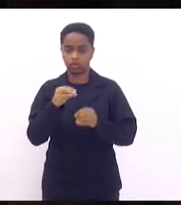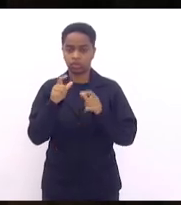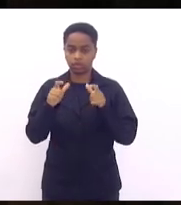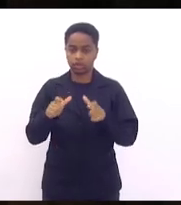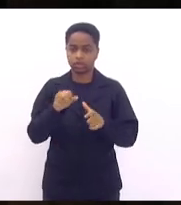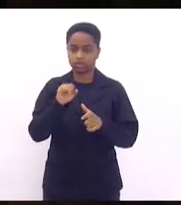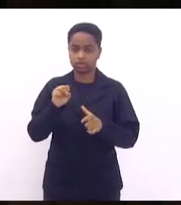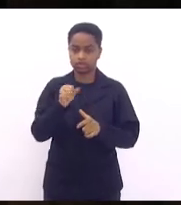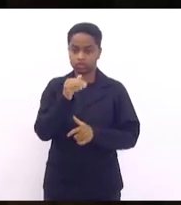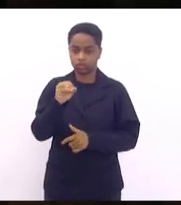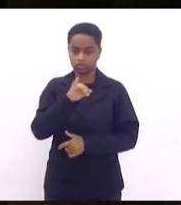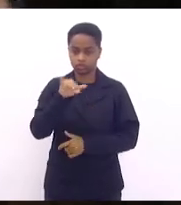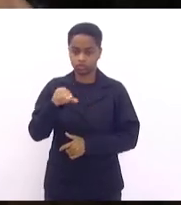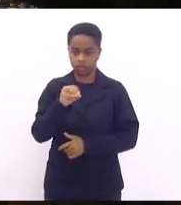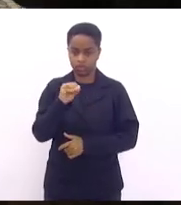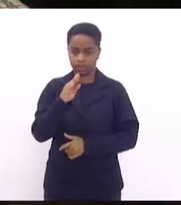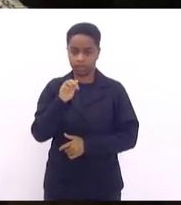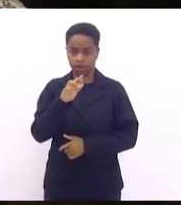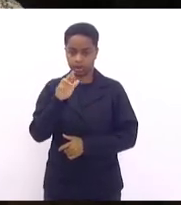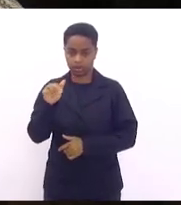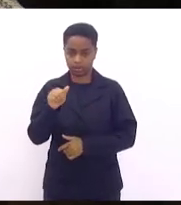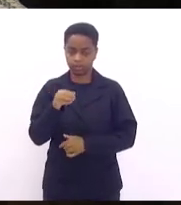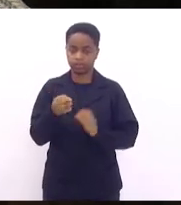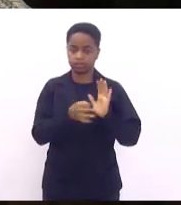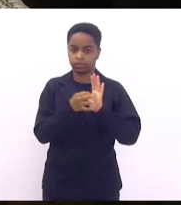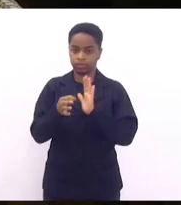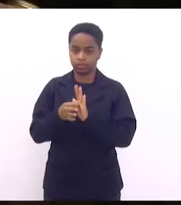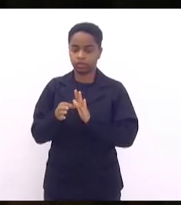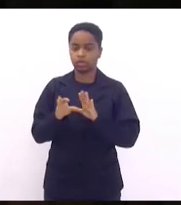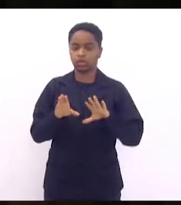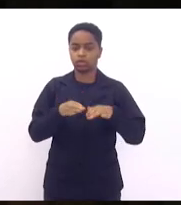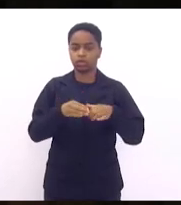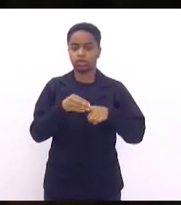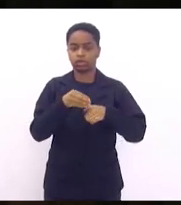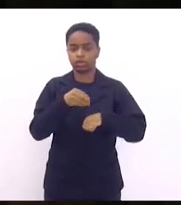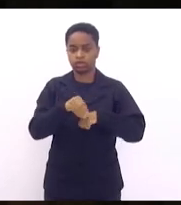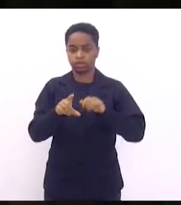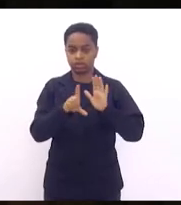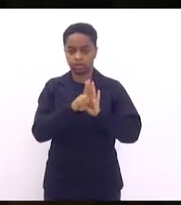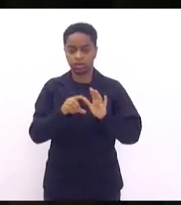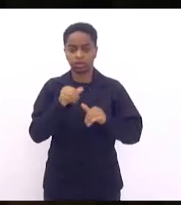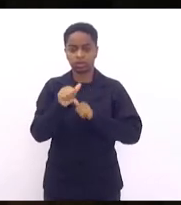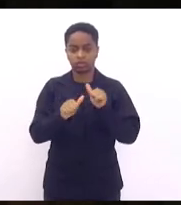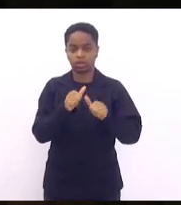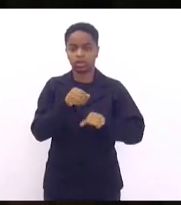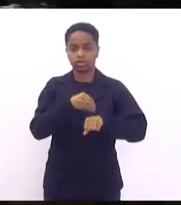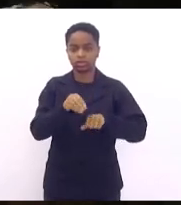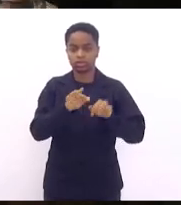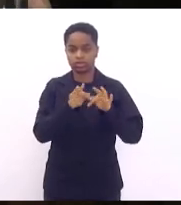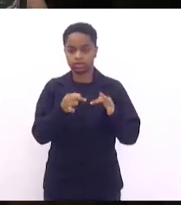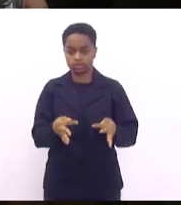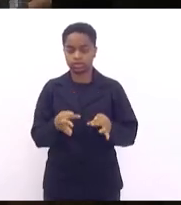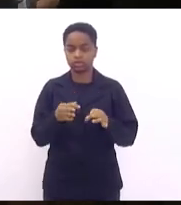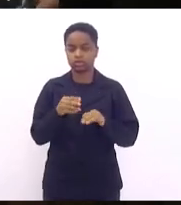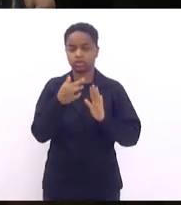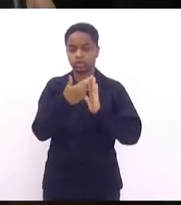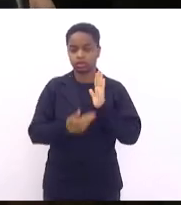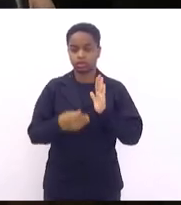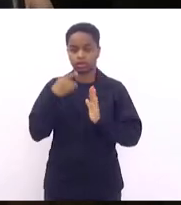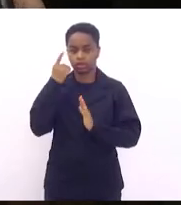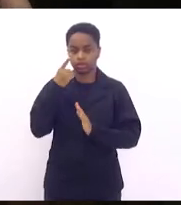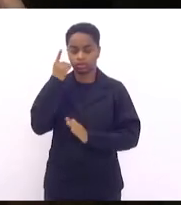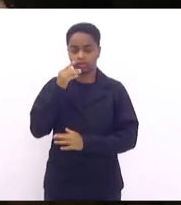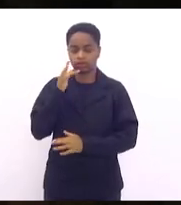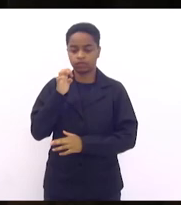Barra. Parecer da comissão de indicação legislativa pela transformação em indicação simples. Relator, deputado Felipe Soares.